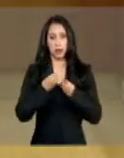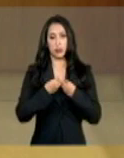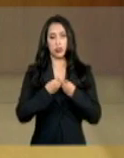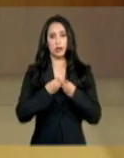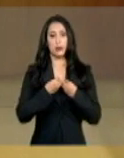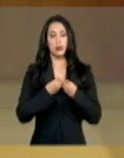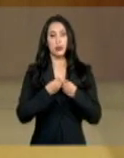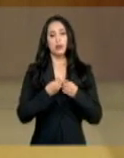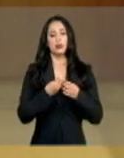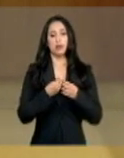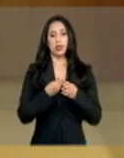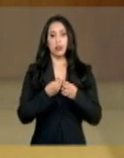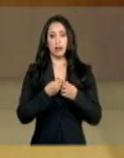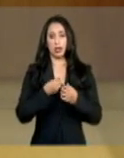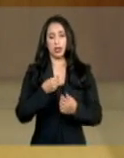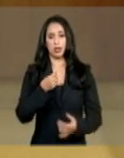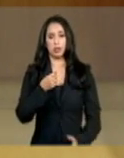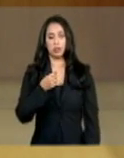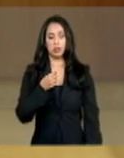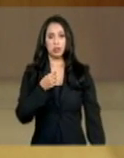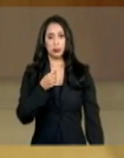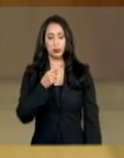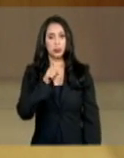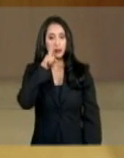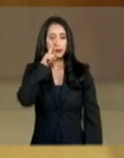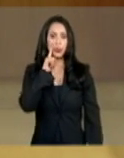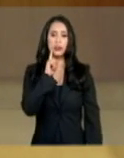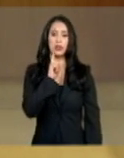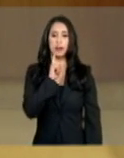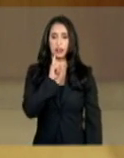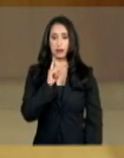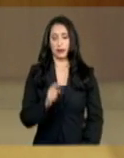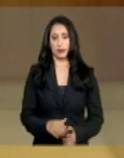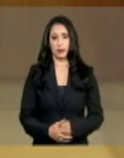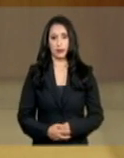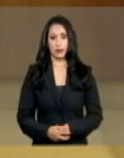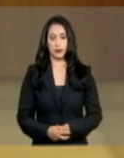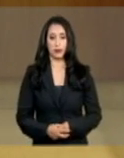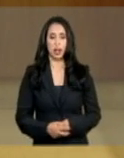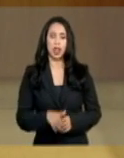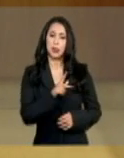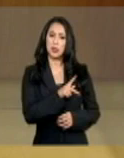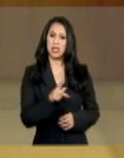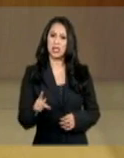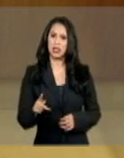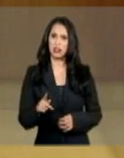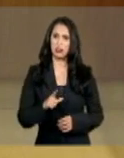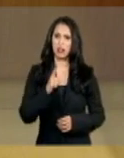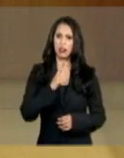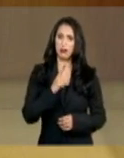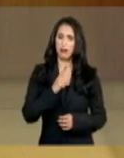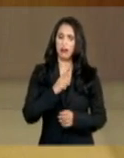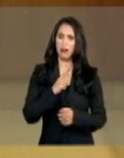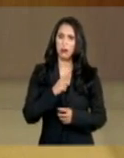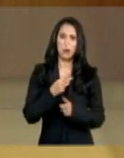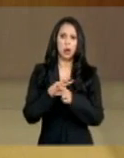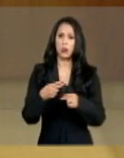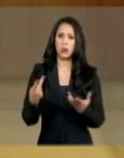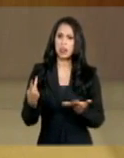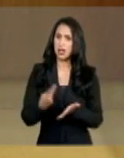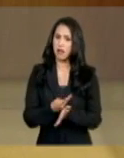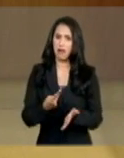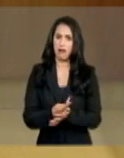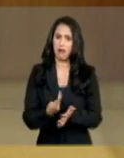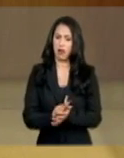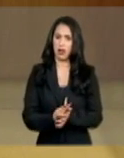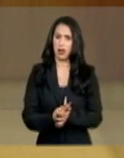presidente alguma coisa não está certa defrontamo-nos com